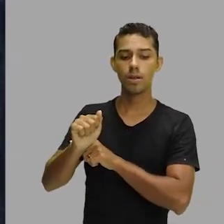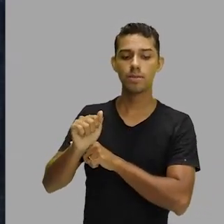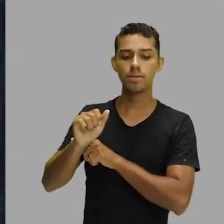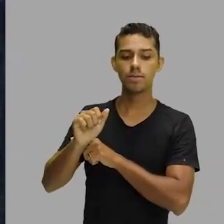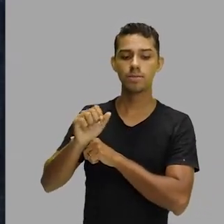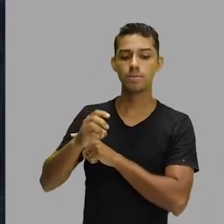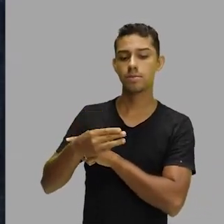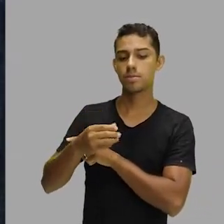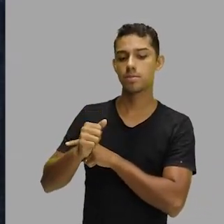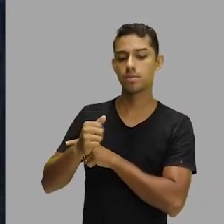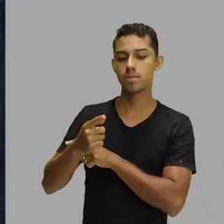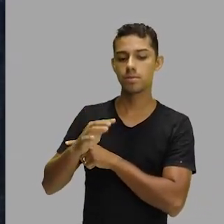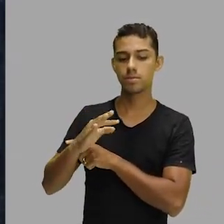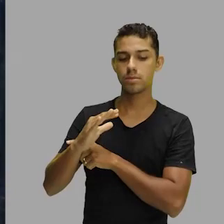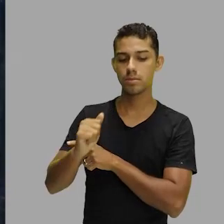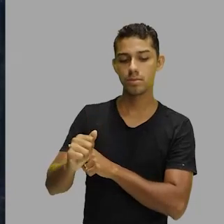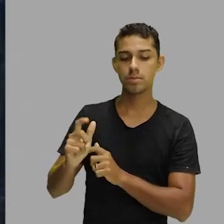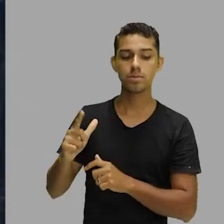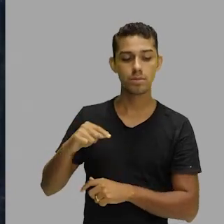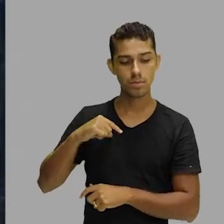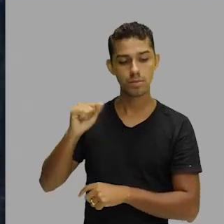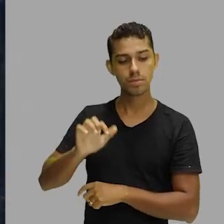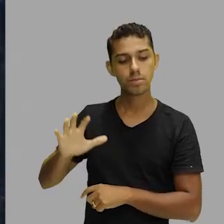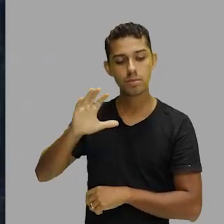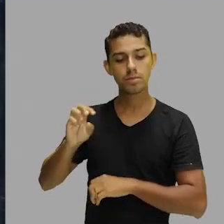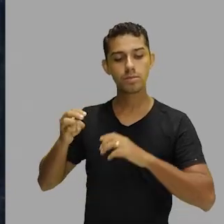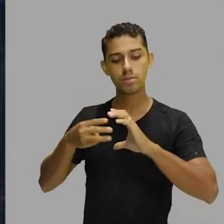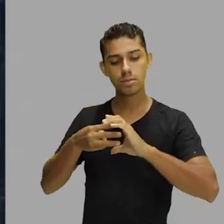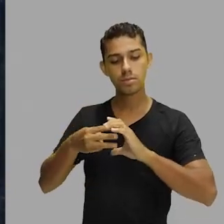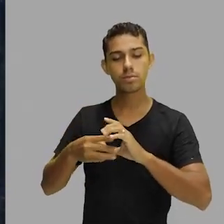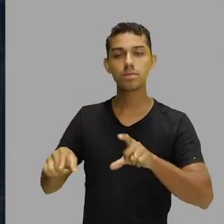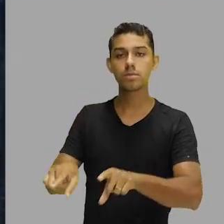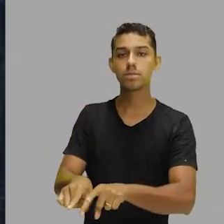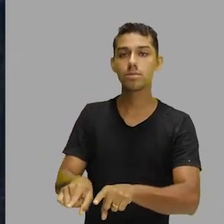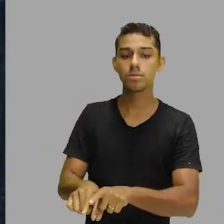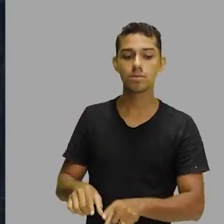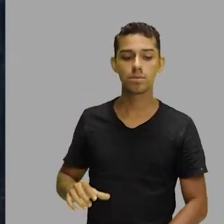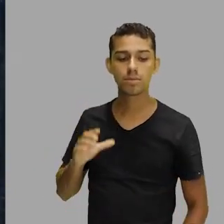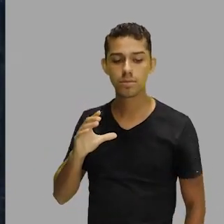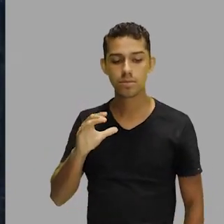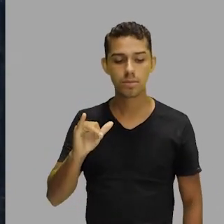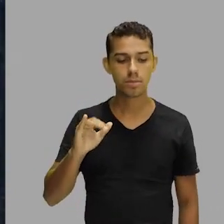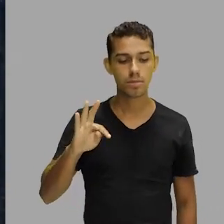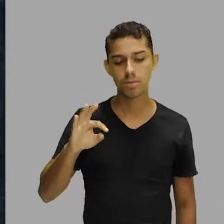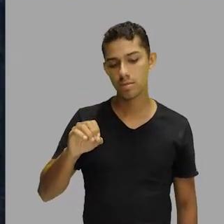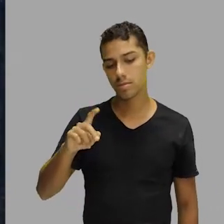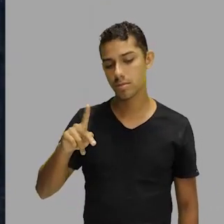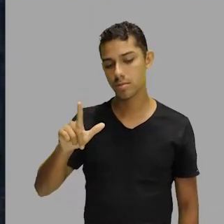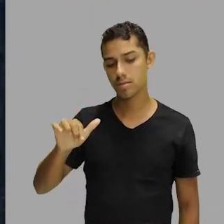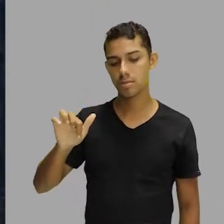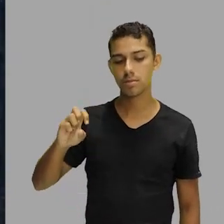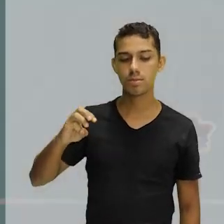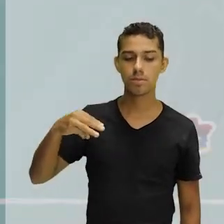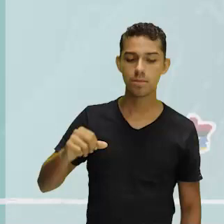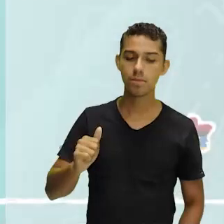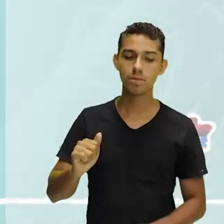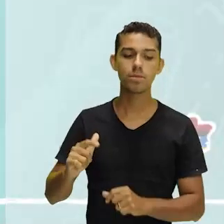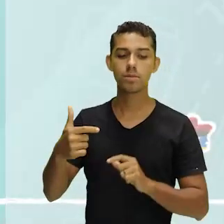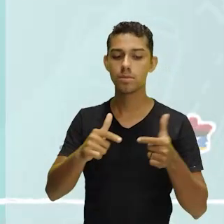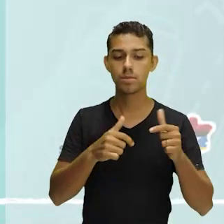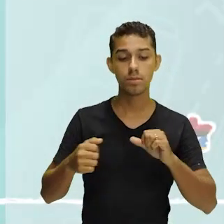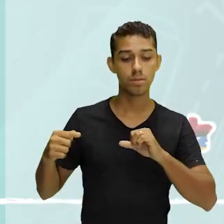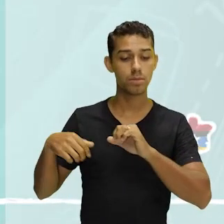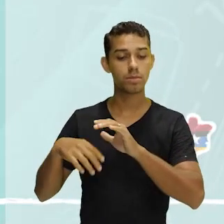como toda célula, tem que ter membrana plasmática. E apresenta citoplasma também, como qualquer outra célula. Essa aqui